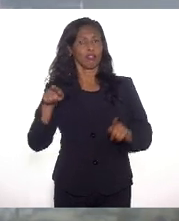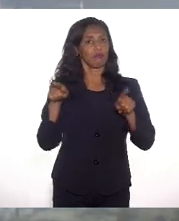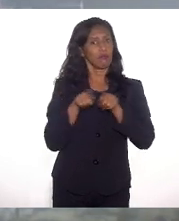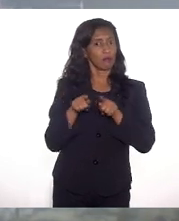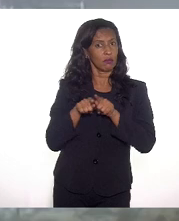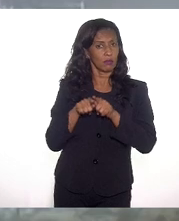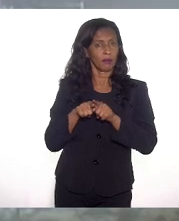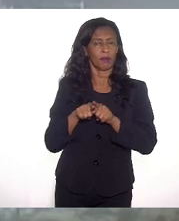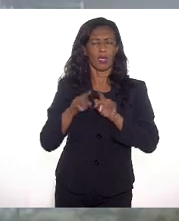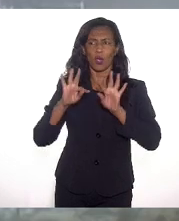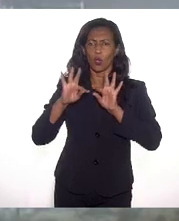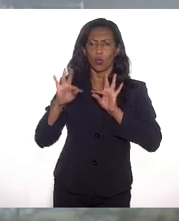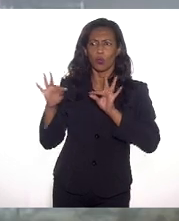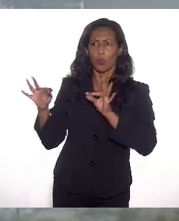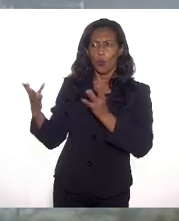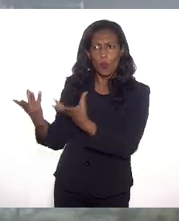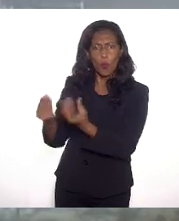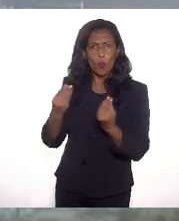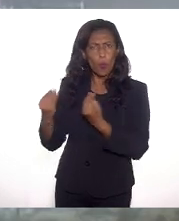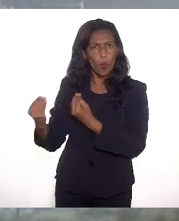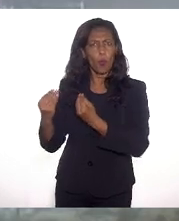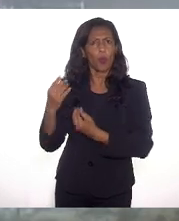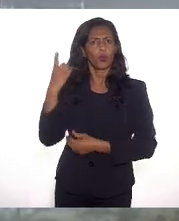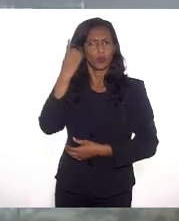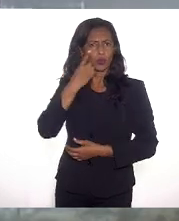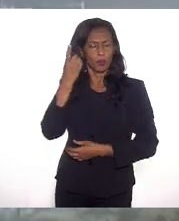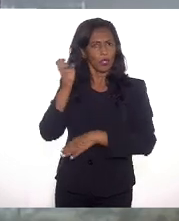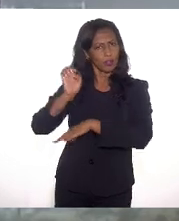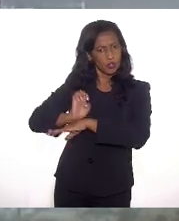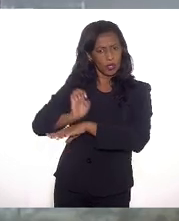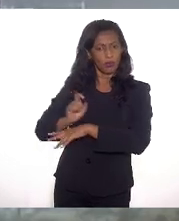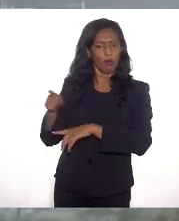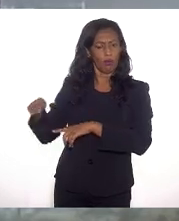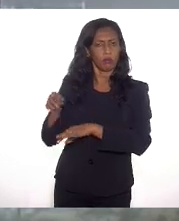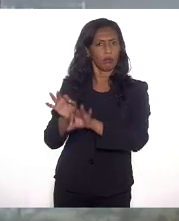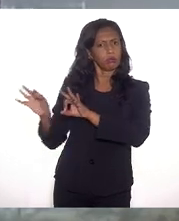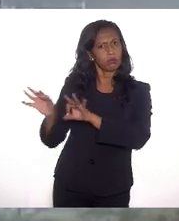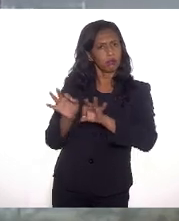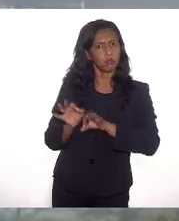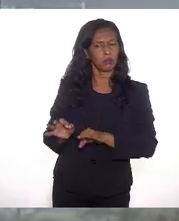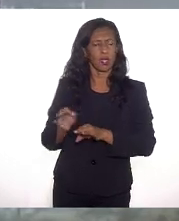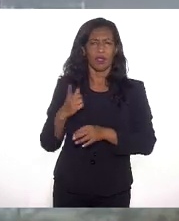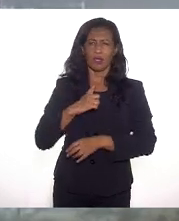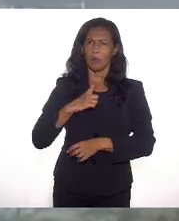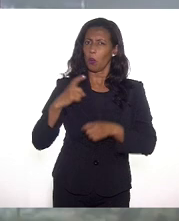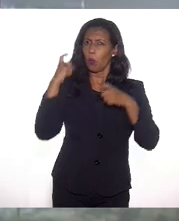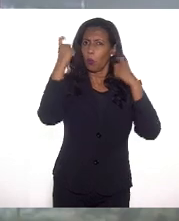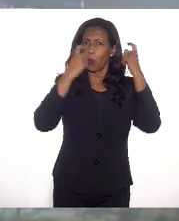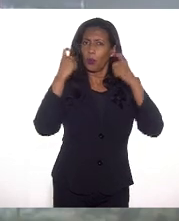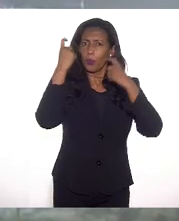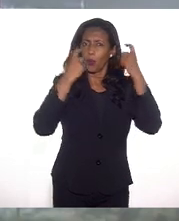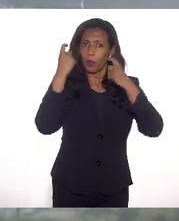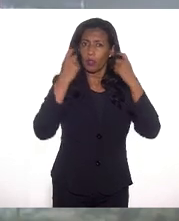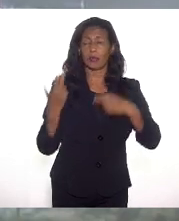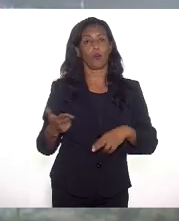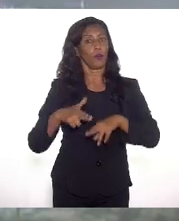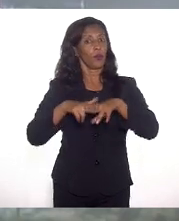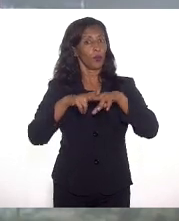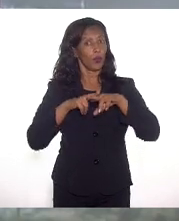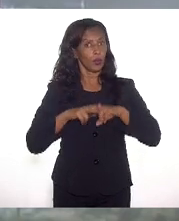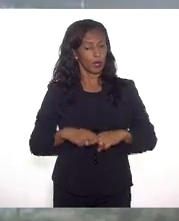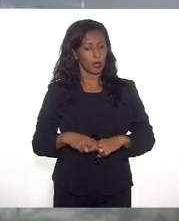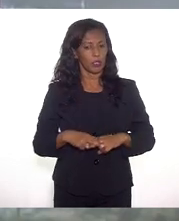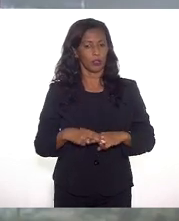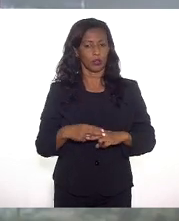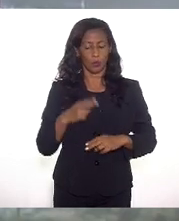deputados estaduais aqui, que são nossos órgãos de controle. Teve-se muita preocupação, e por isso que até a gente...